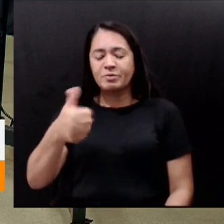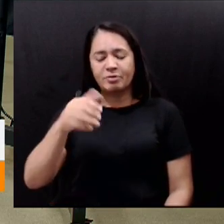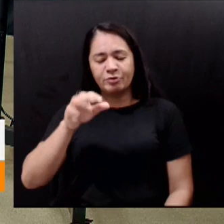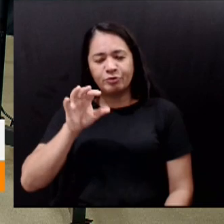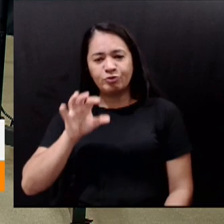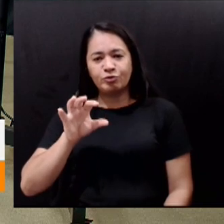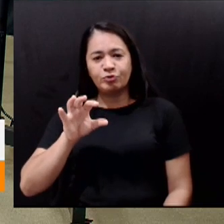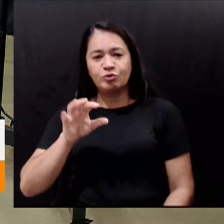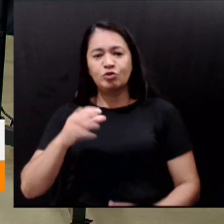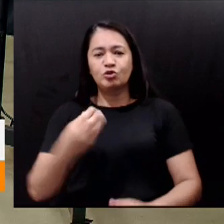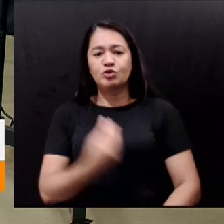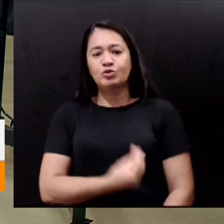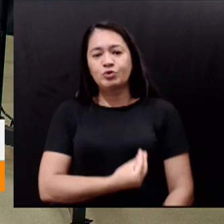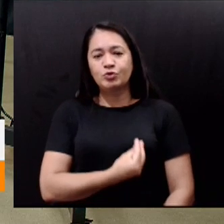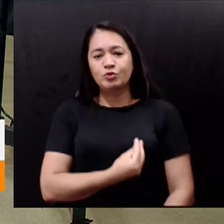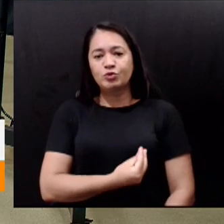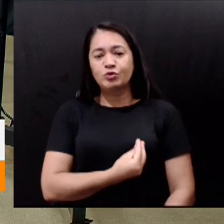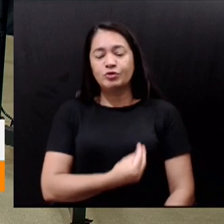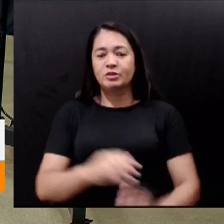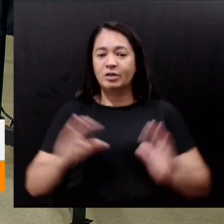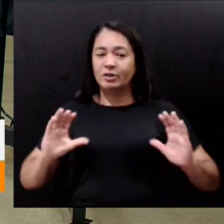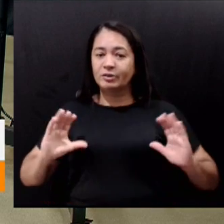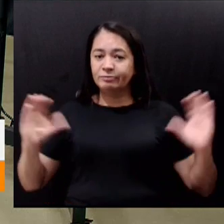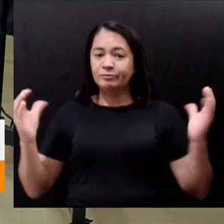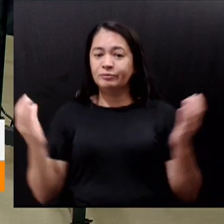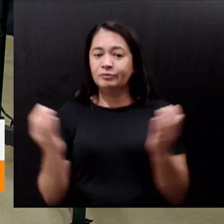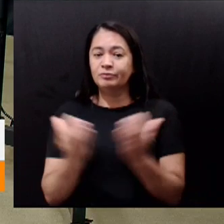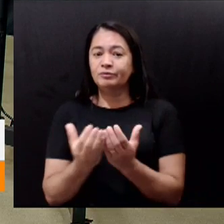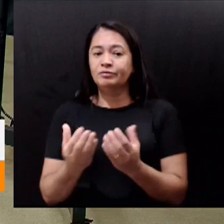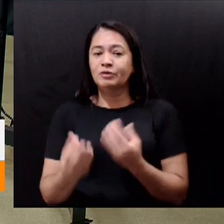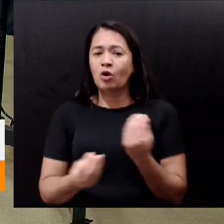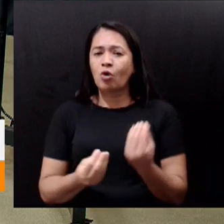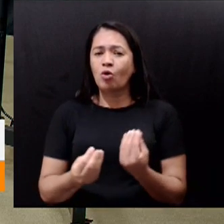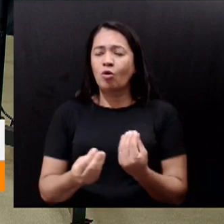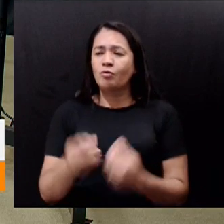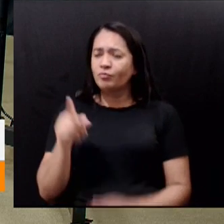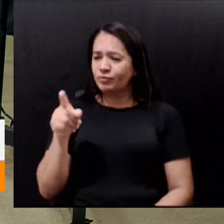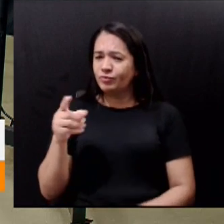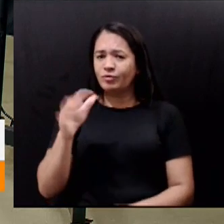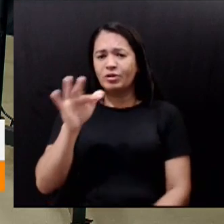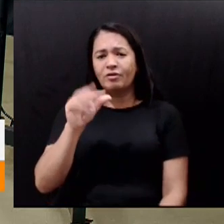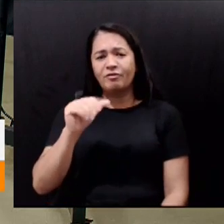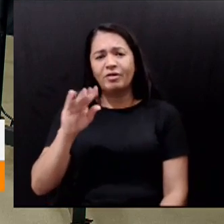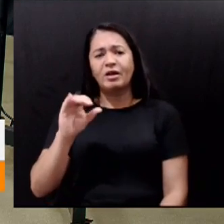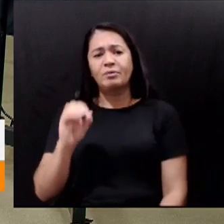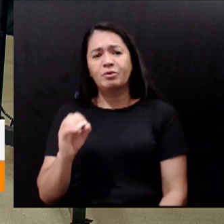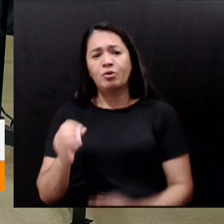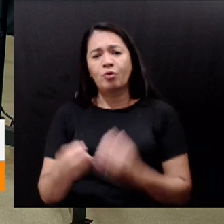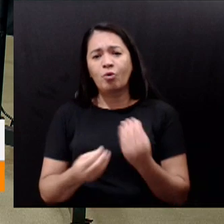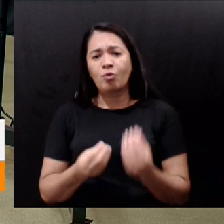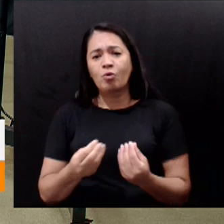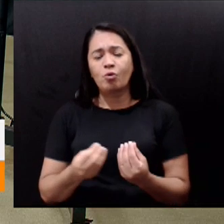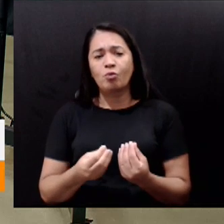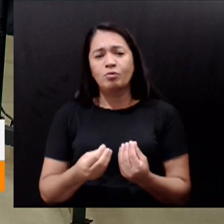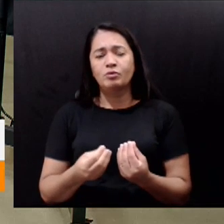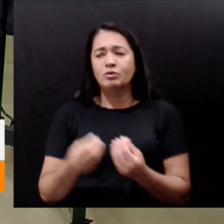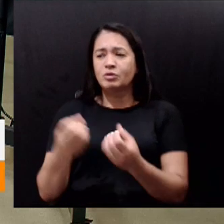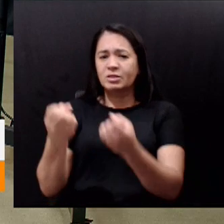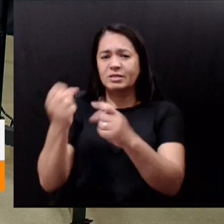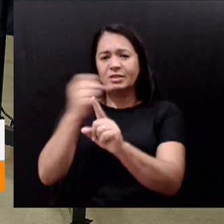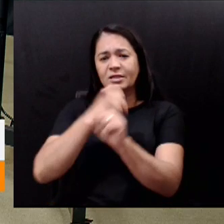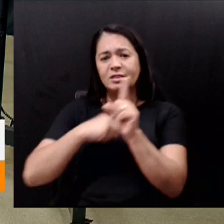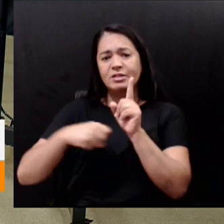vivência comunitária. Você que é sociólogo, Fagner, o que a sociologia traz para a gente no